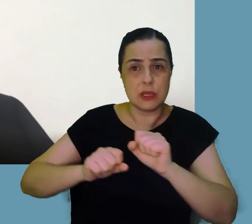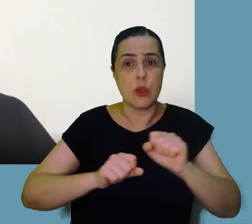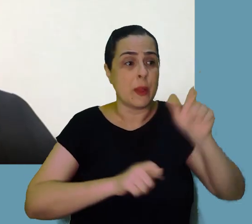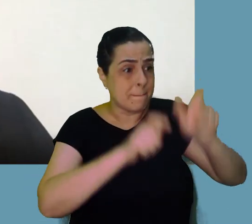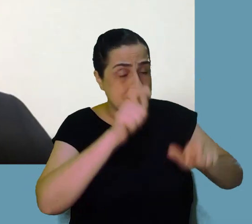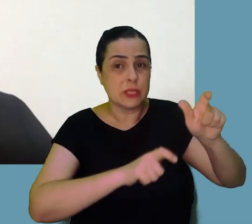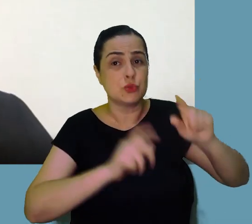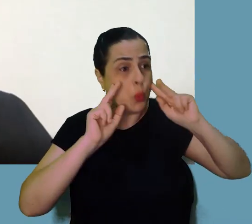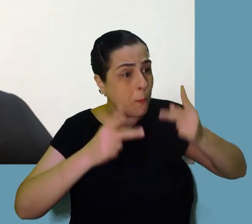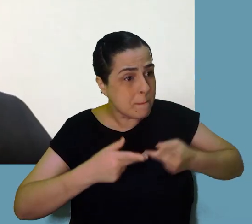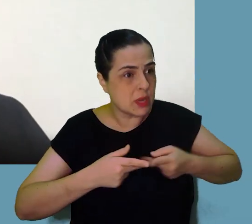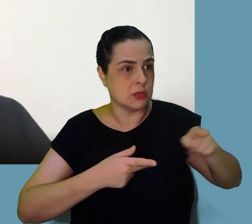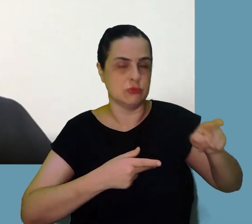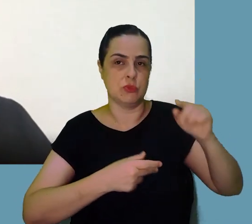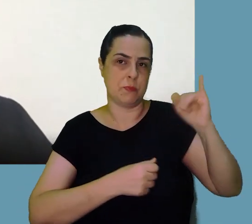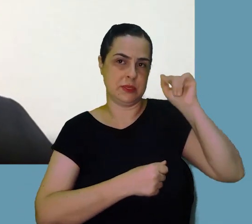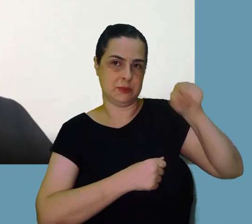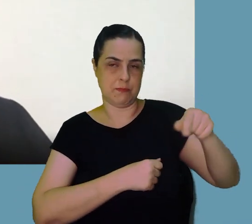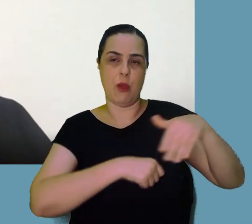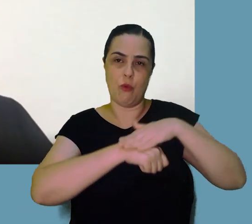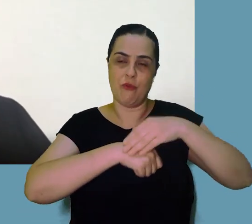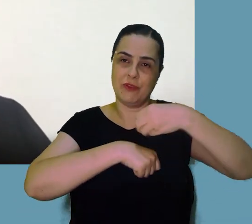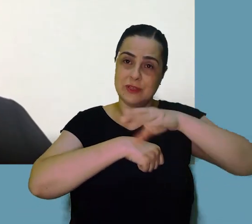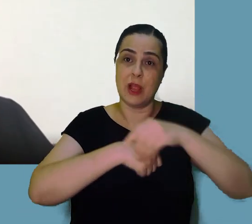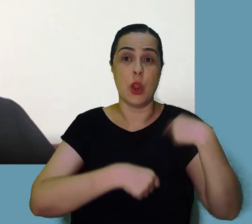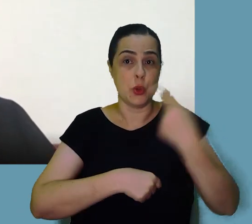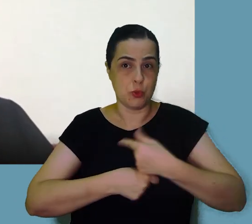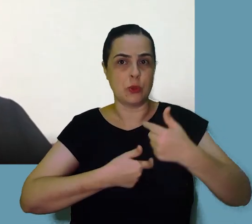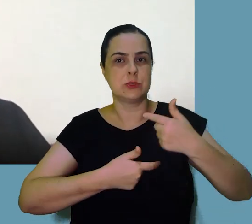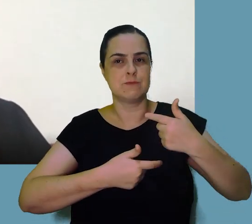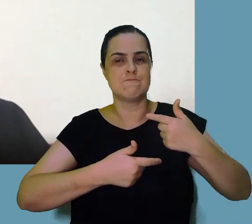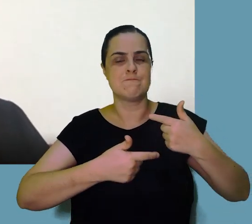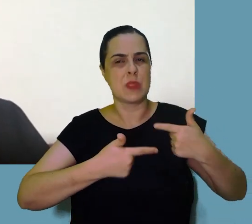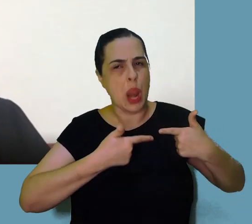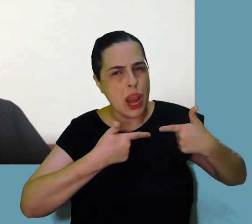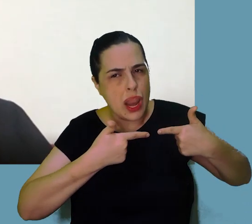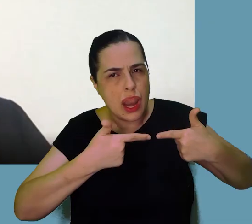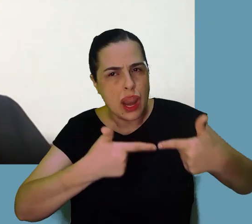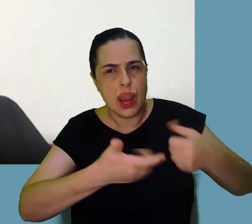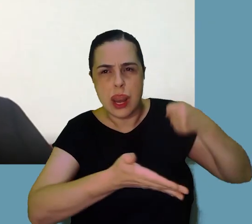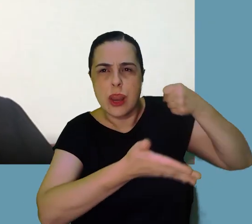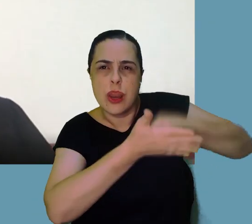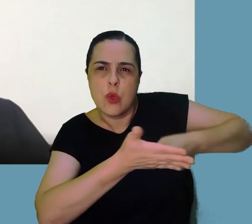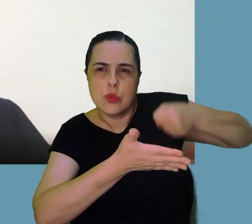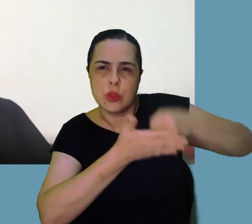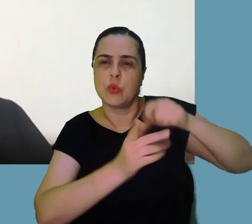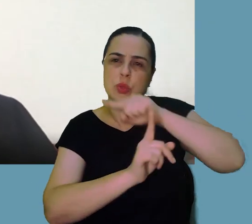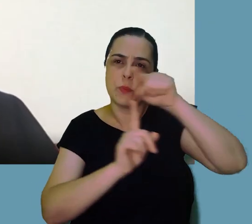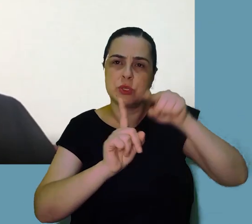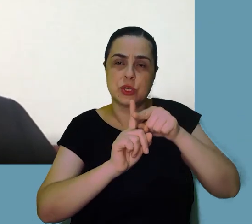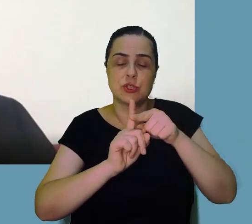E eu quero te agradecer, dizer que da nossa parte a gente luta para que essas intencionalidades façam a